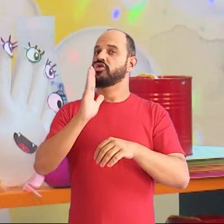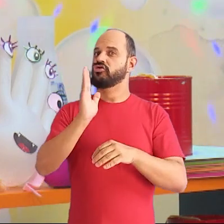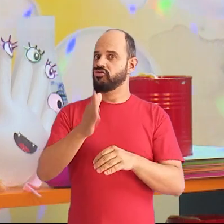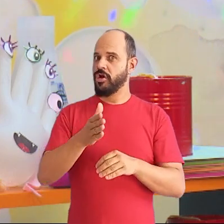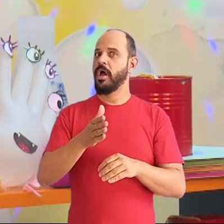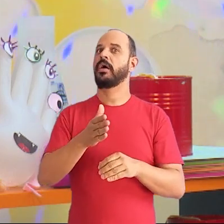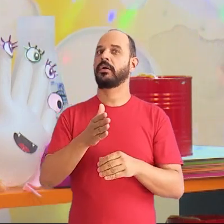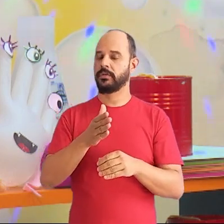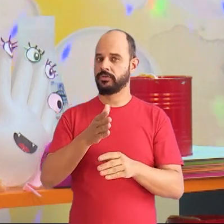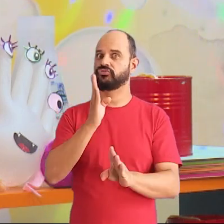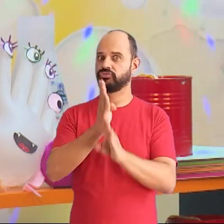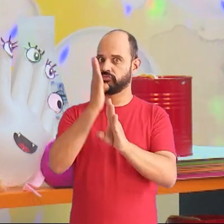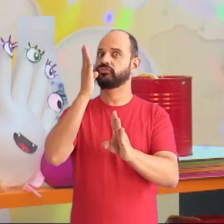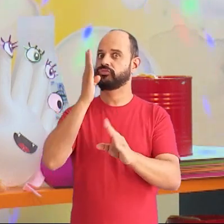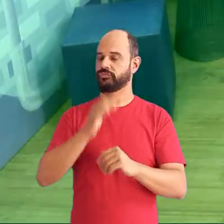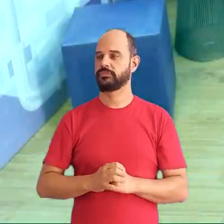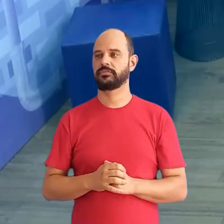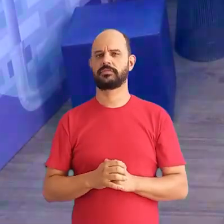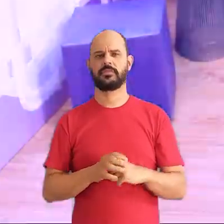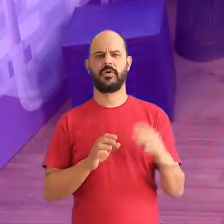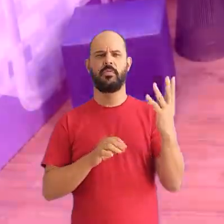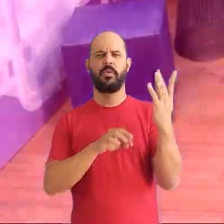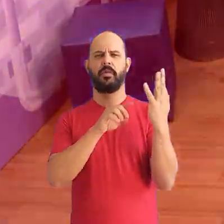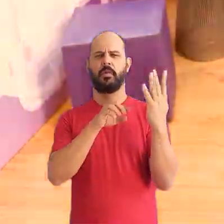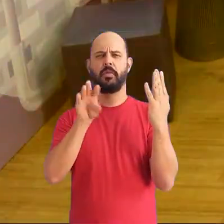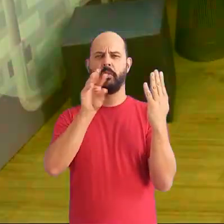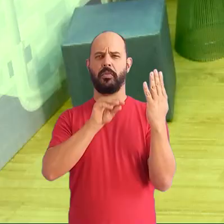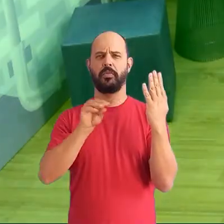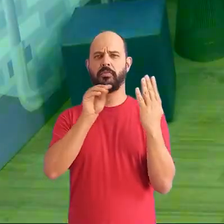Ainda bem que o mistério está resolvido.